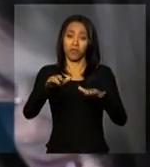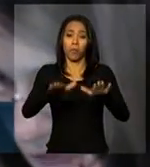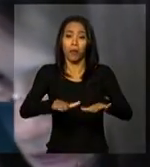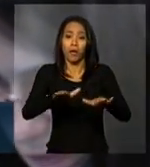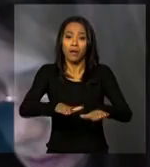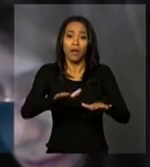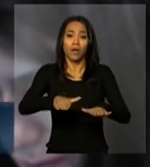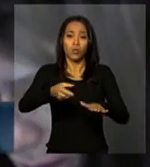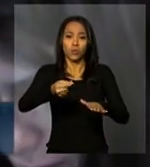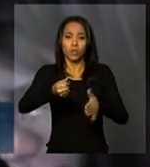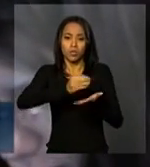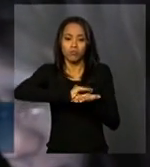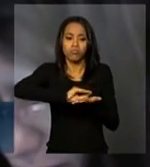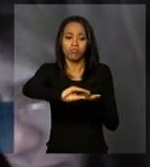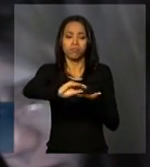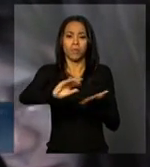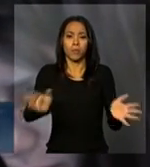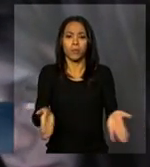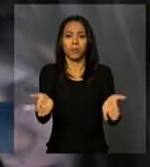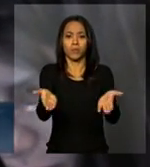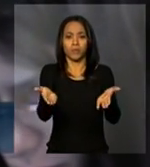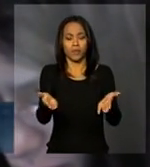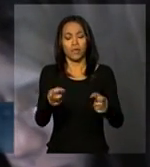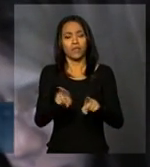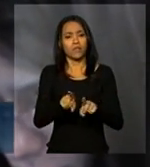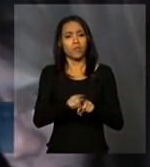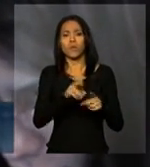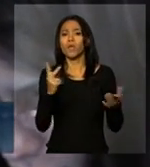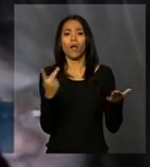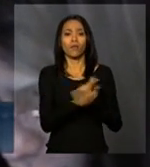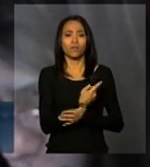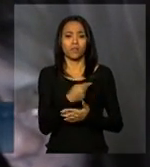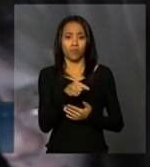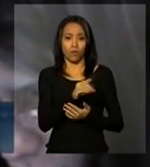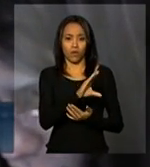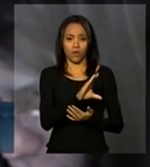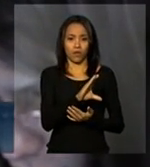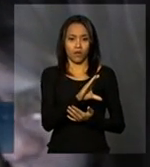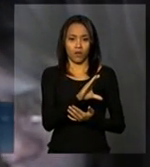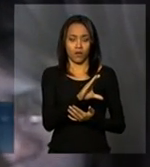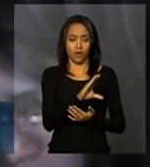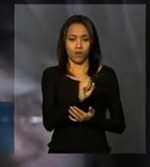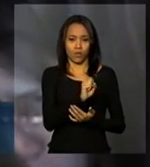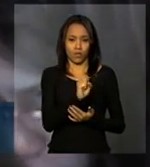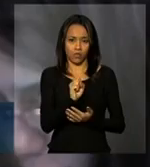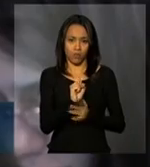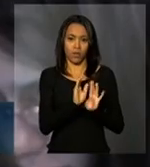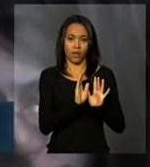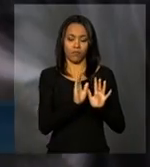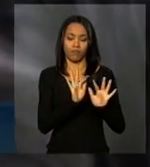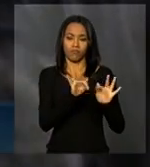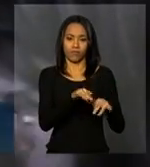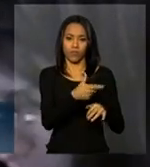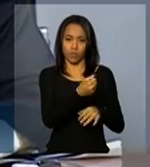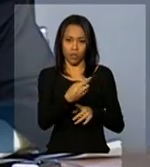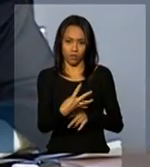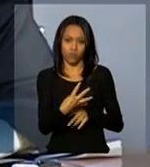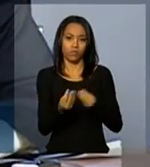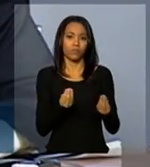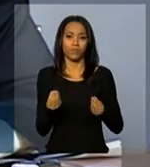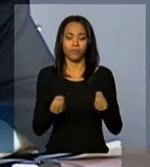segundo semestre, e um pouco do efeito das concessões agora em 2014. Bom, o